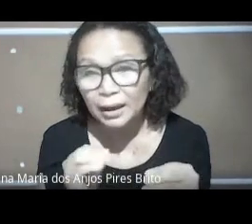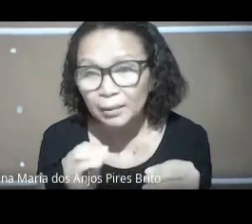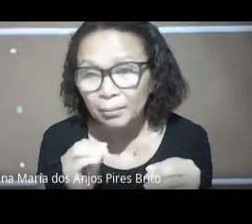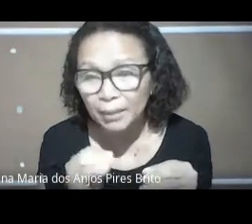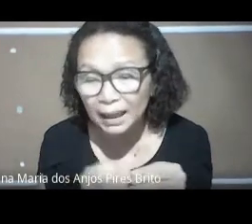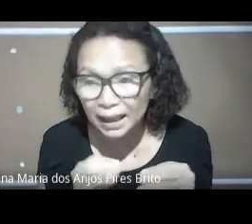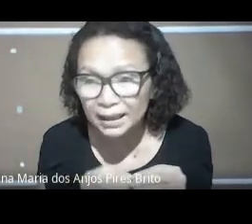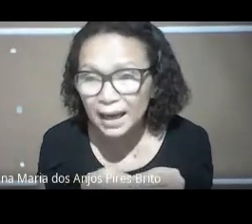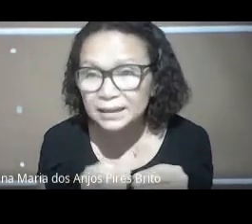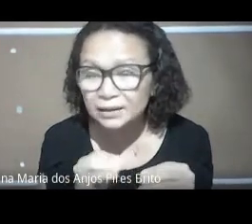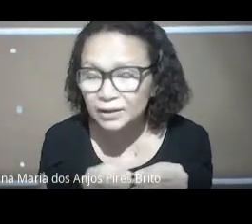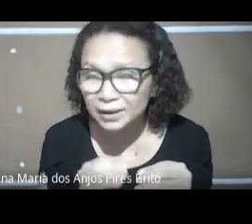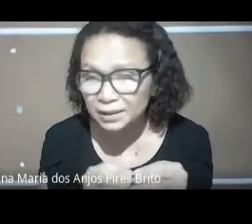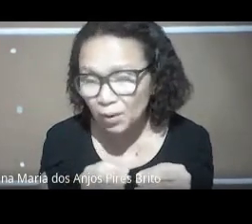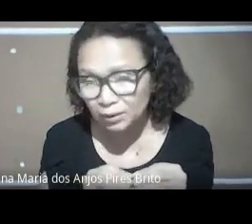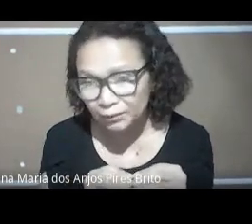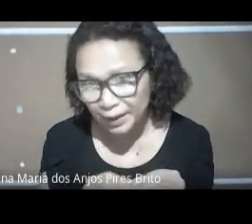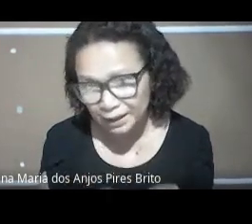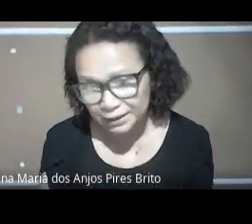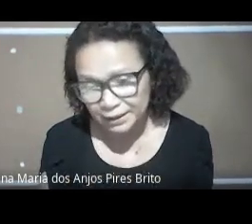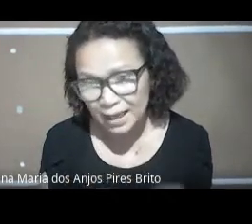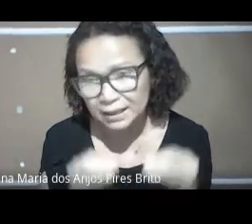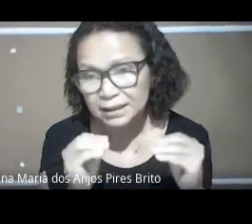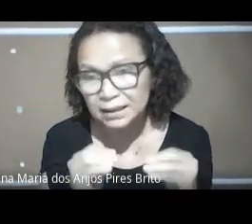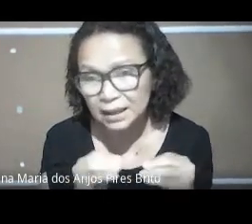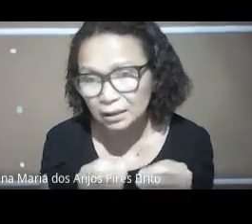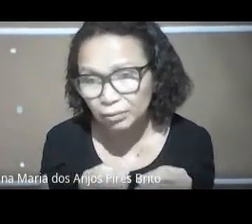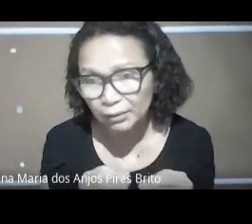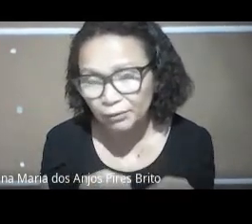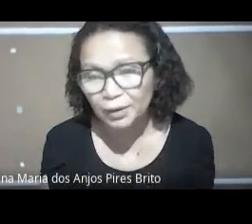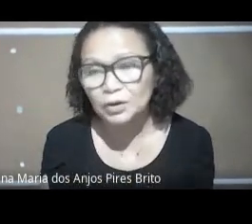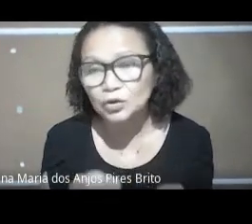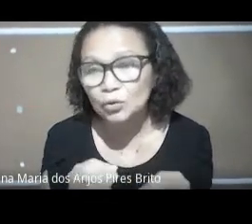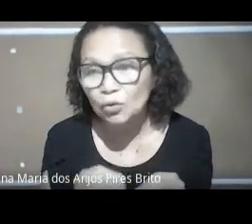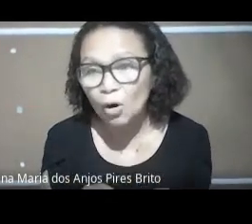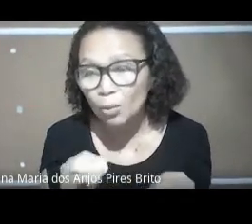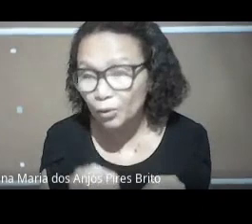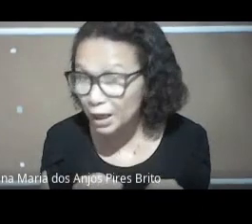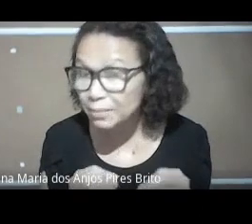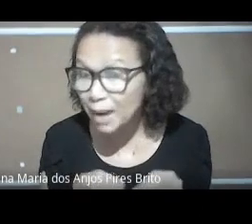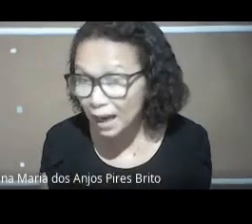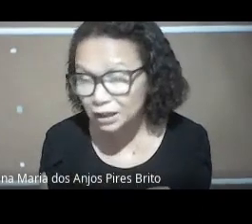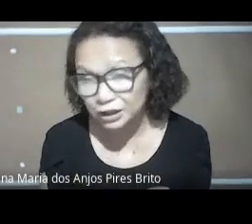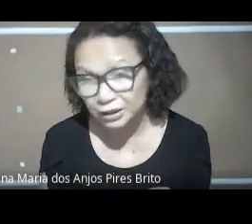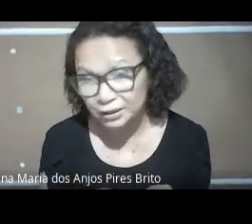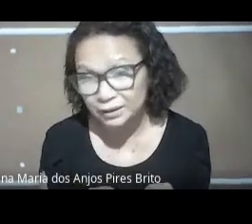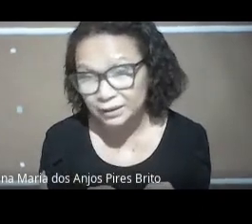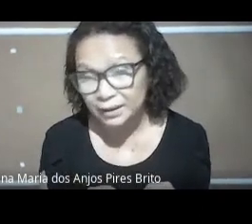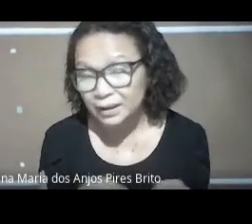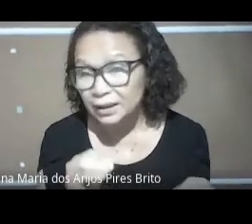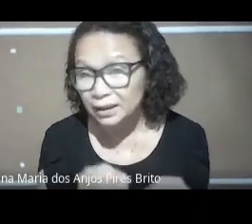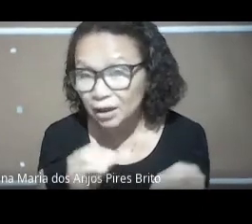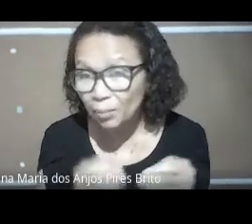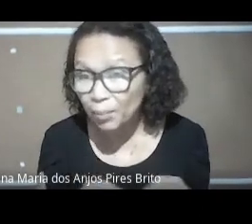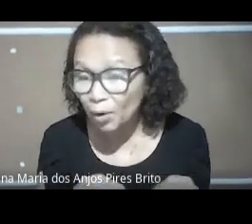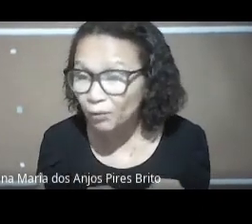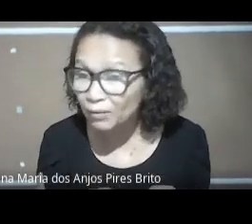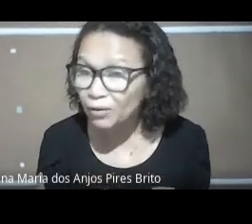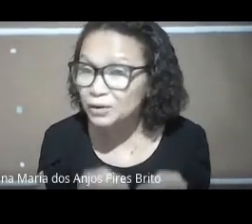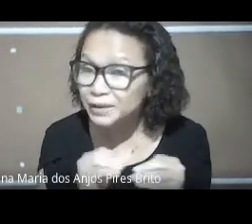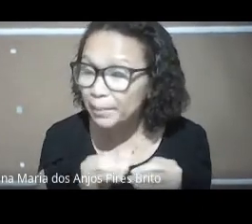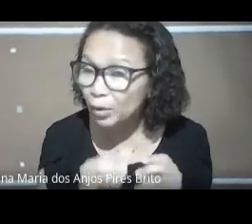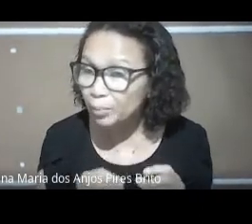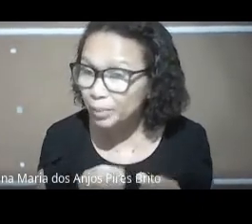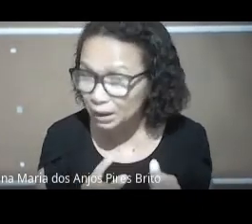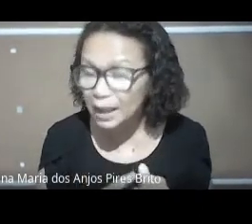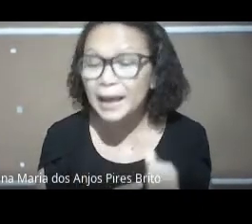fascículo materiais que vocês podem ver esses sinais tanto em vídeo como em imagens. Então, por